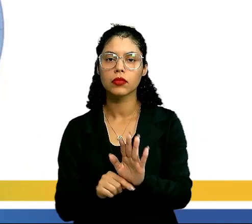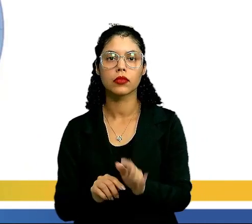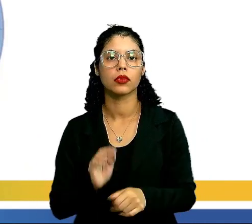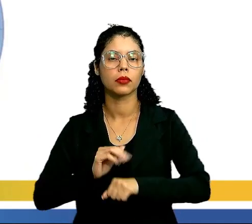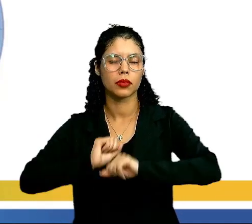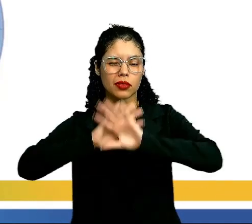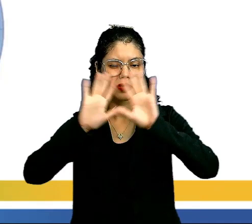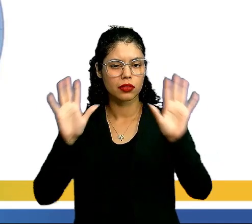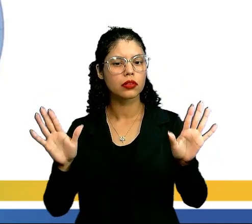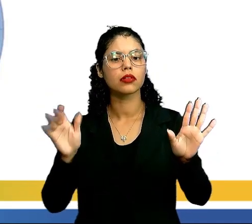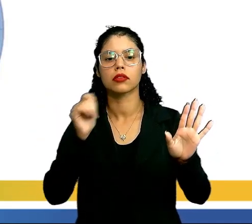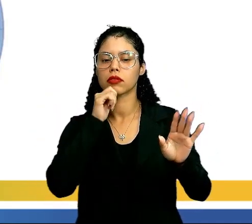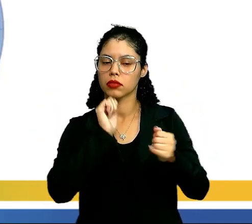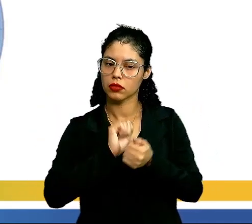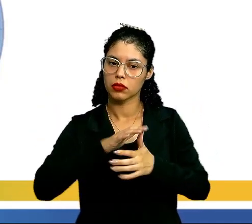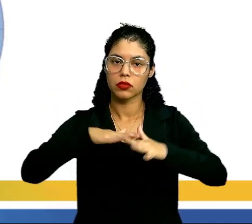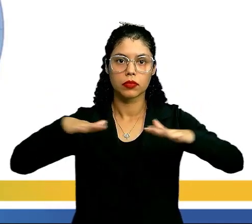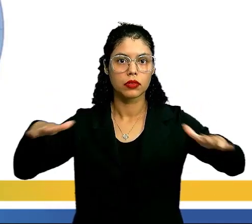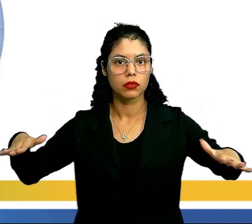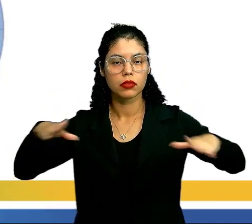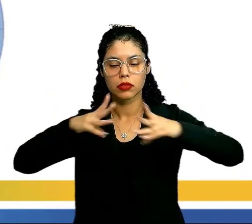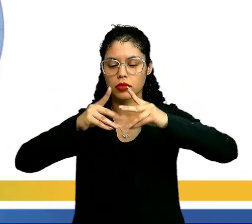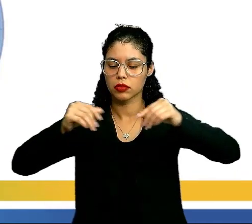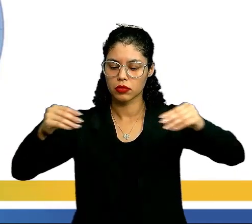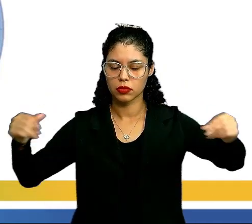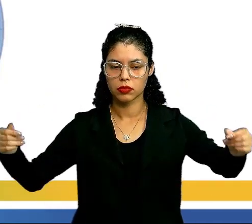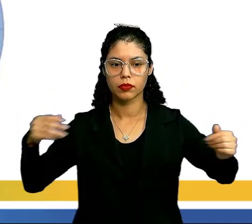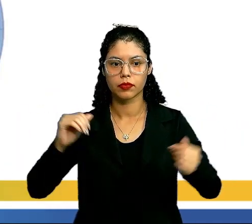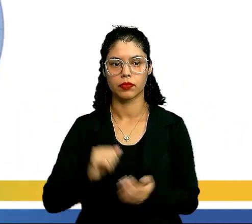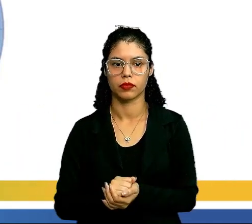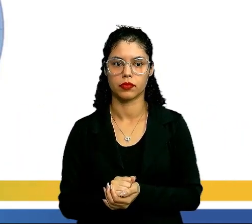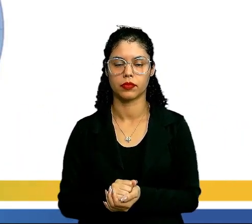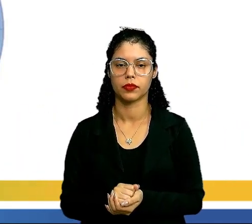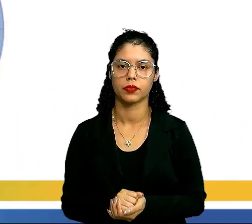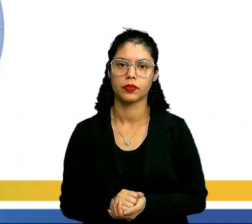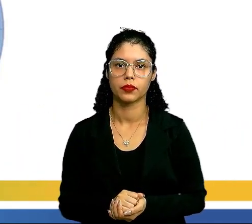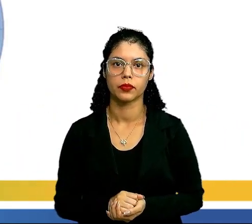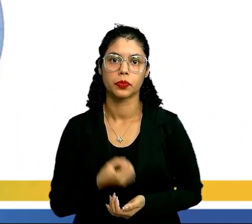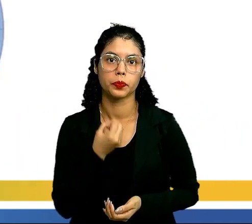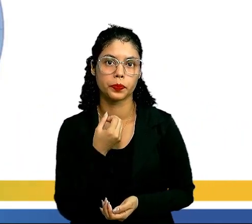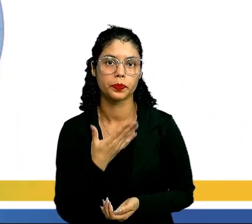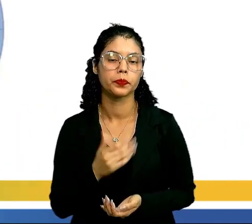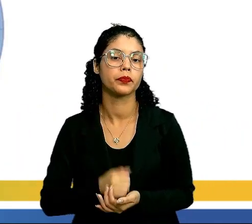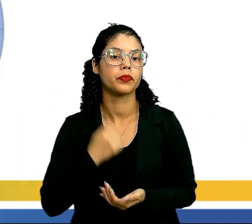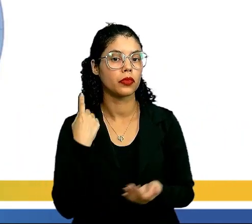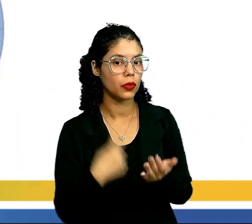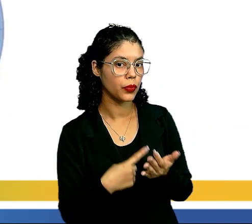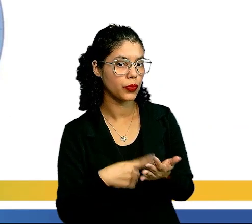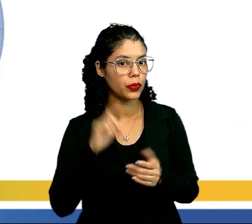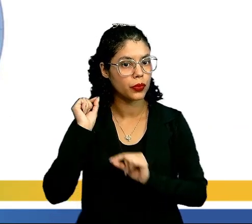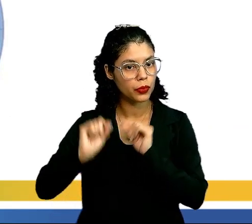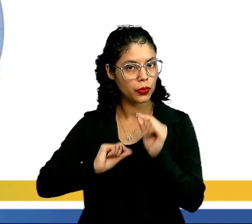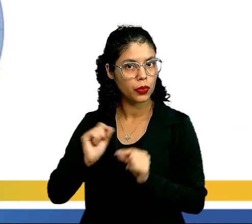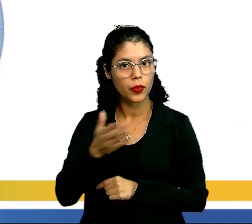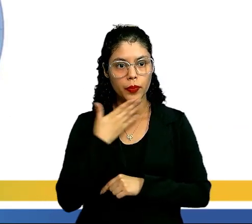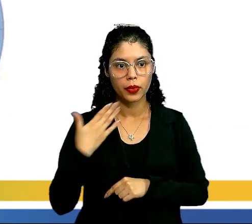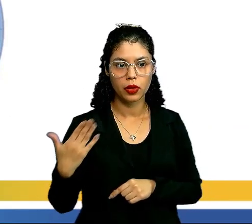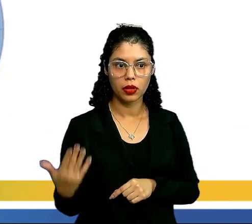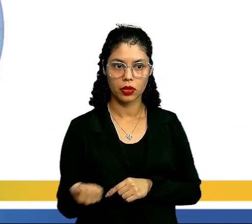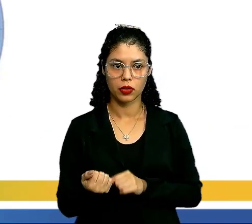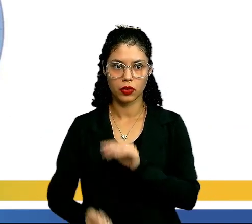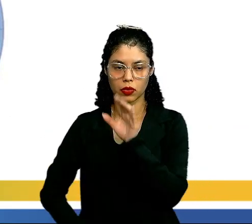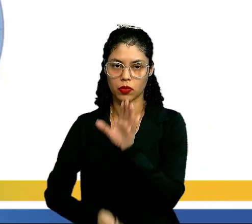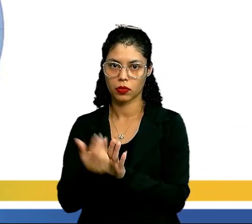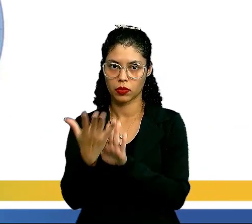mais clara da superfície terrestre. Ele vai deformar o mínimo. Bom, é considerada a melhor